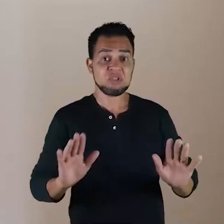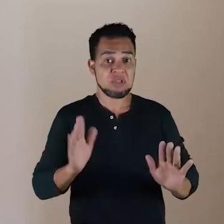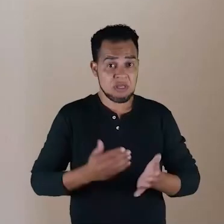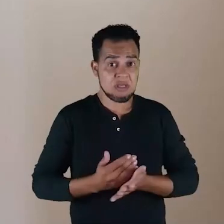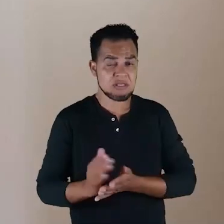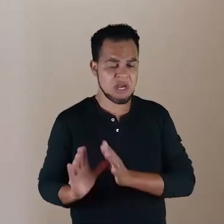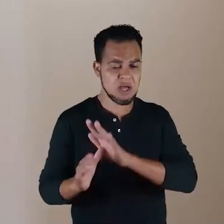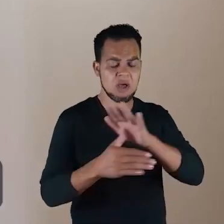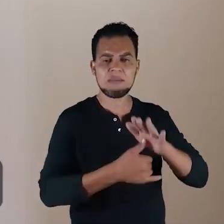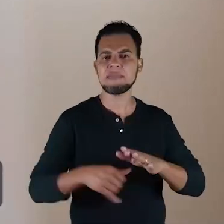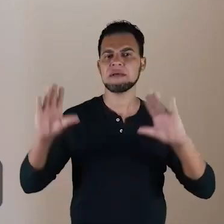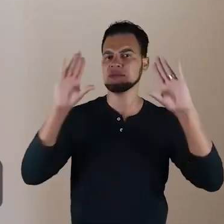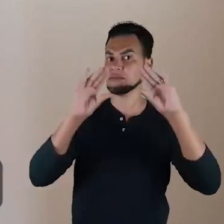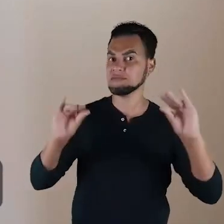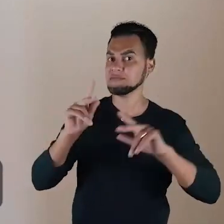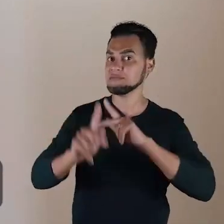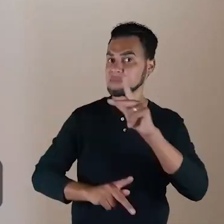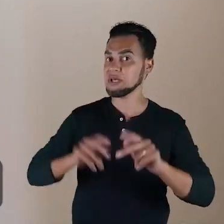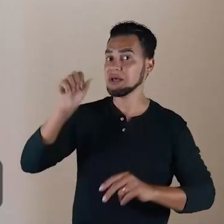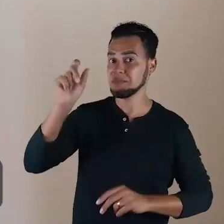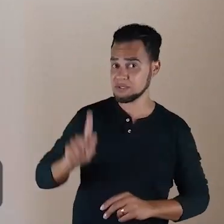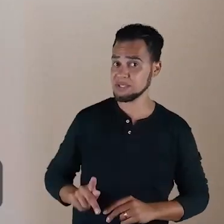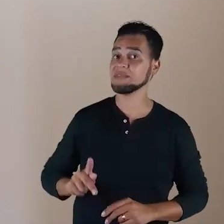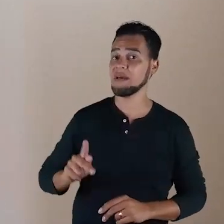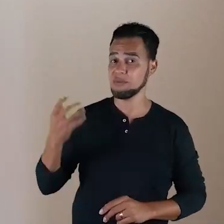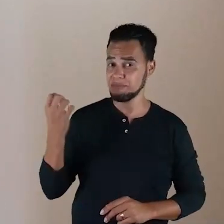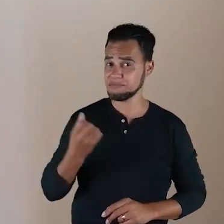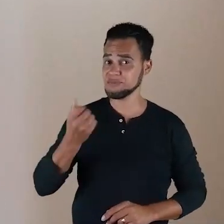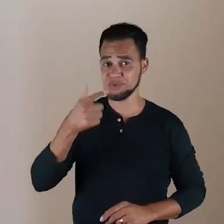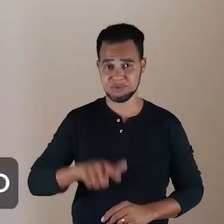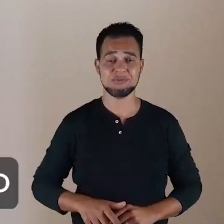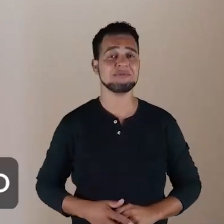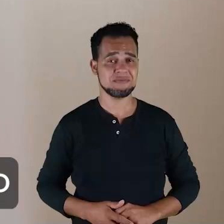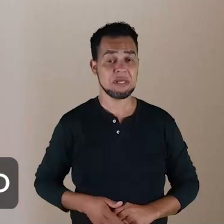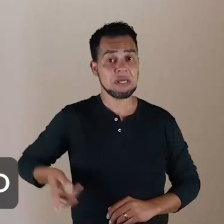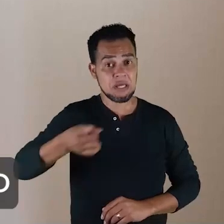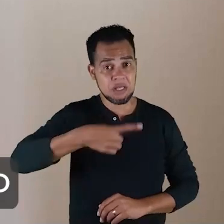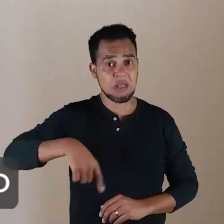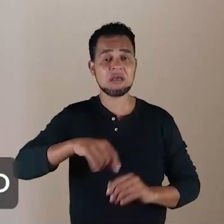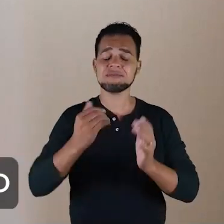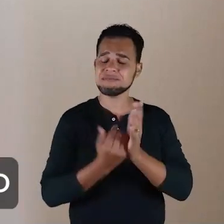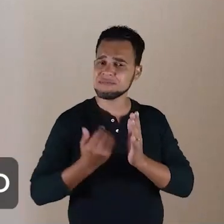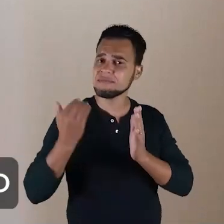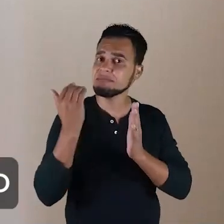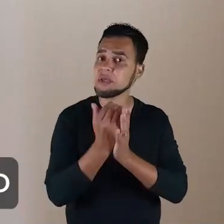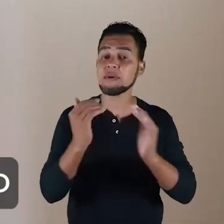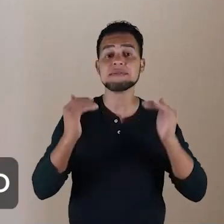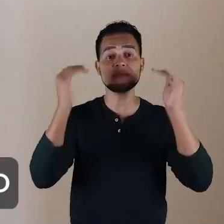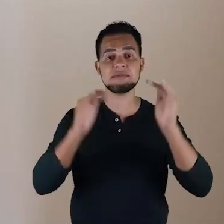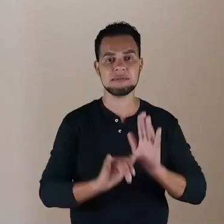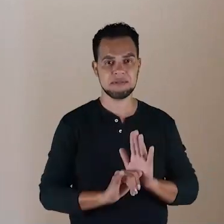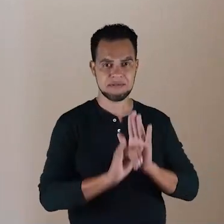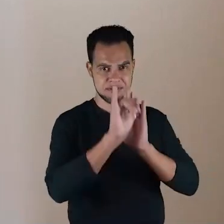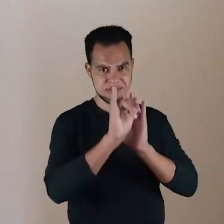a tranquilidade dos aposentados e pensionistas de novo nós vamos dar aumento acima da